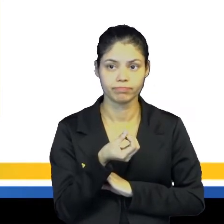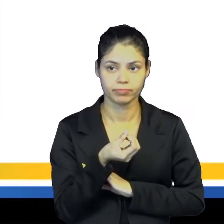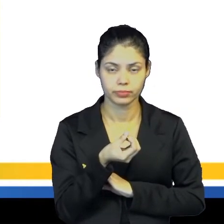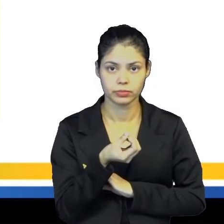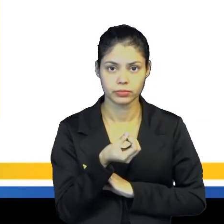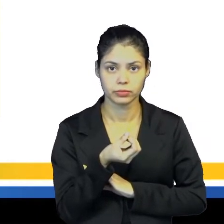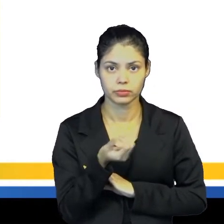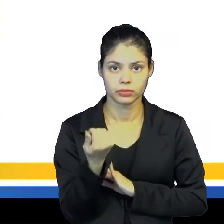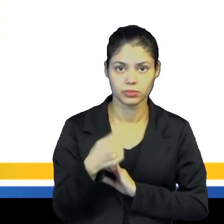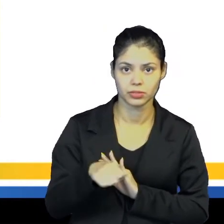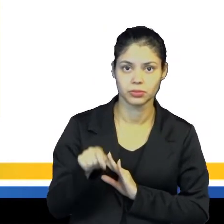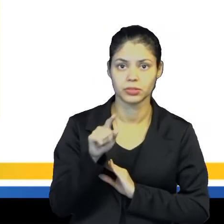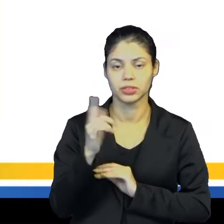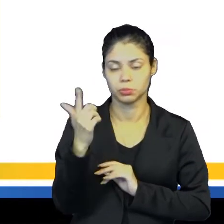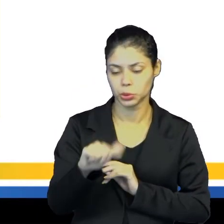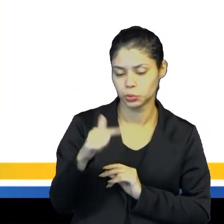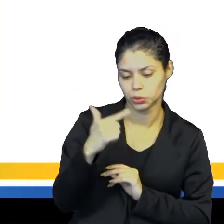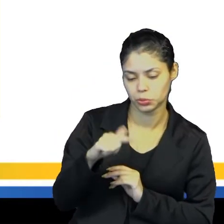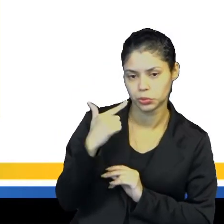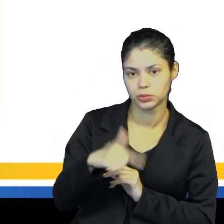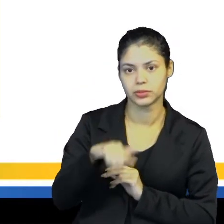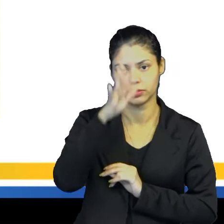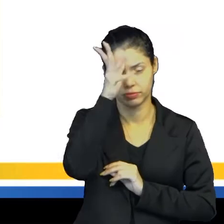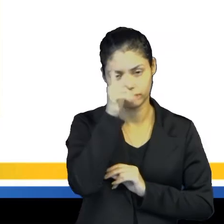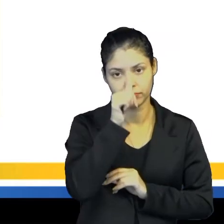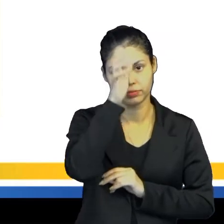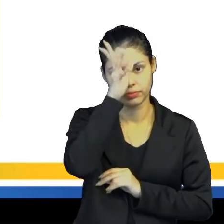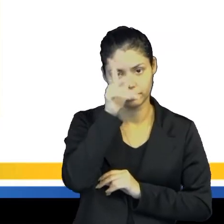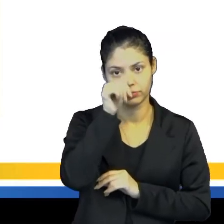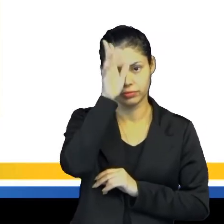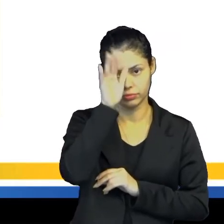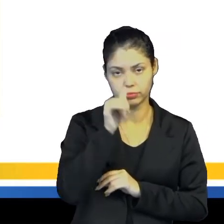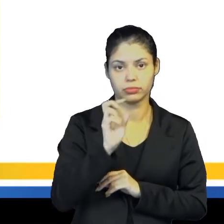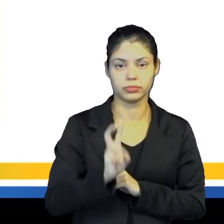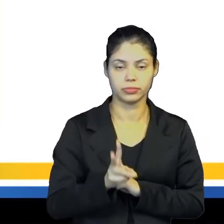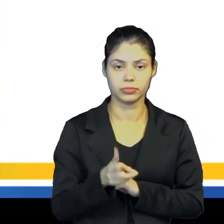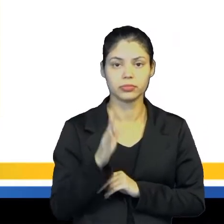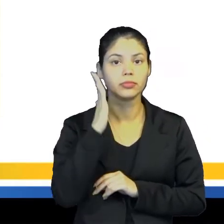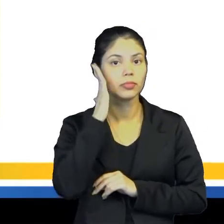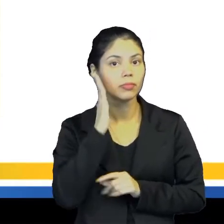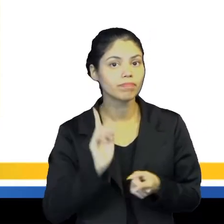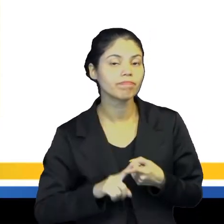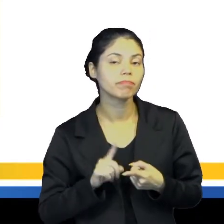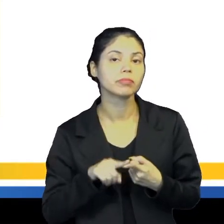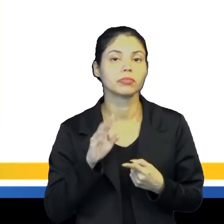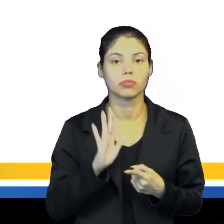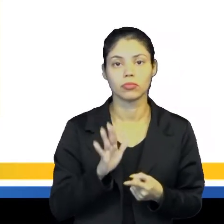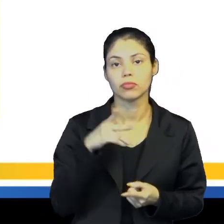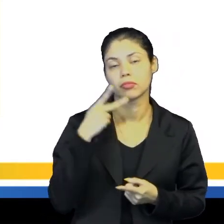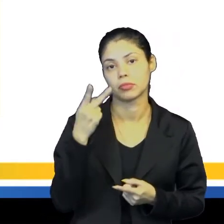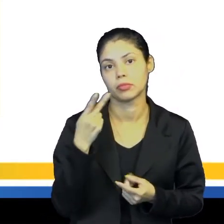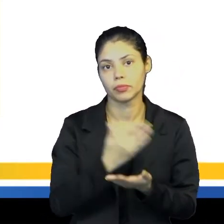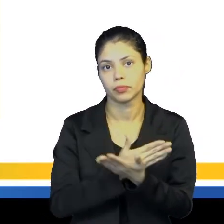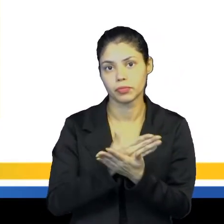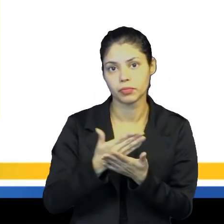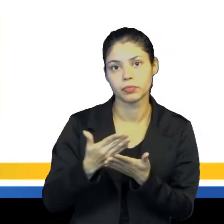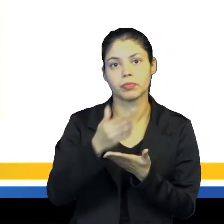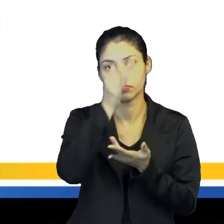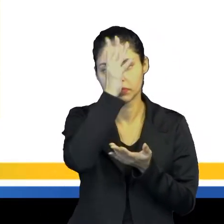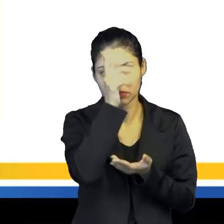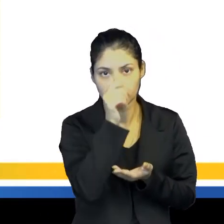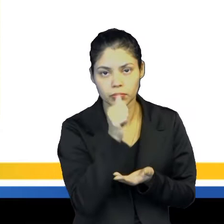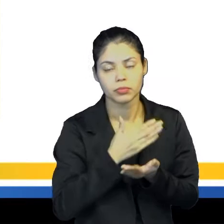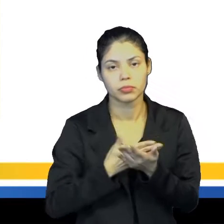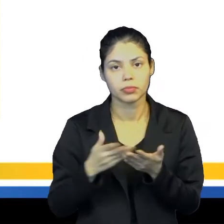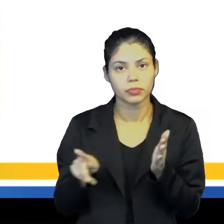não necessariamente eu preciso ficar repetindo toda hora galinha, galinha, galinha, porque eu já estou falando sobre essa galinha lá no início, que eu fui comprar uma